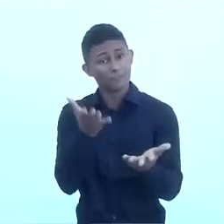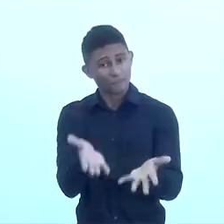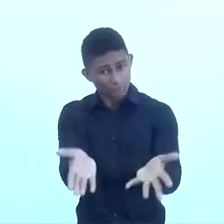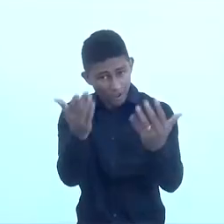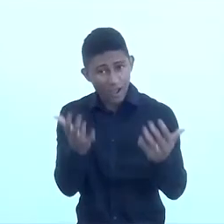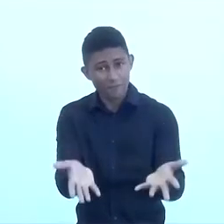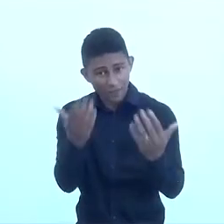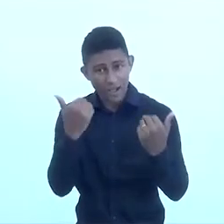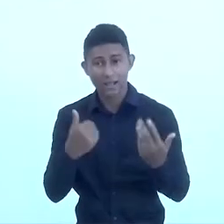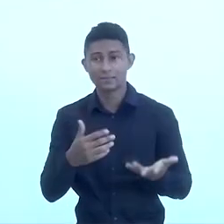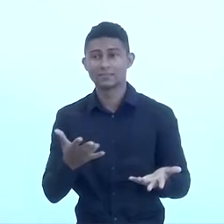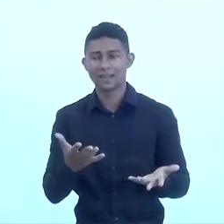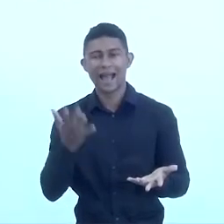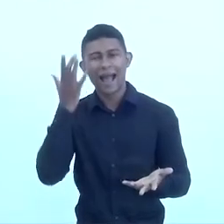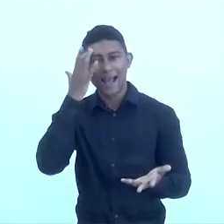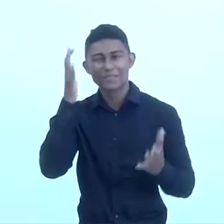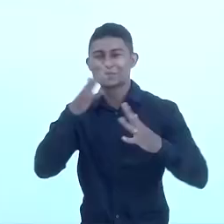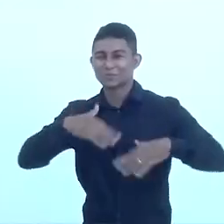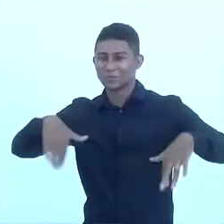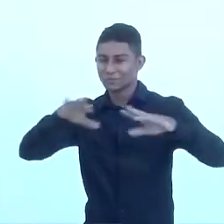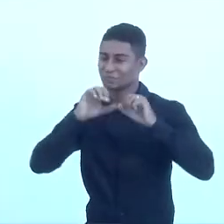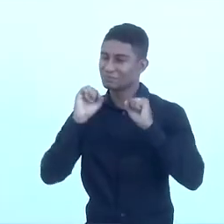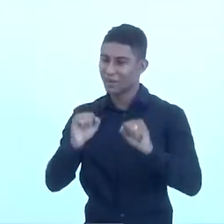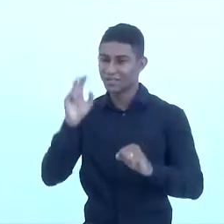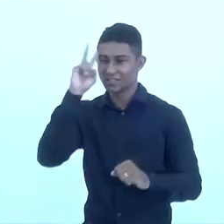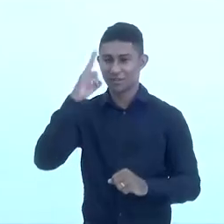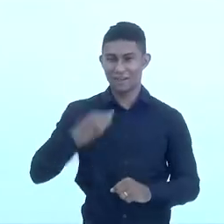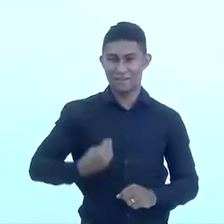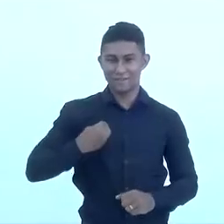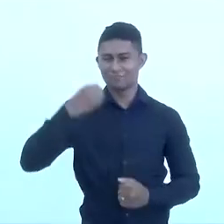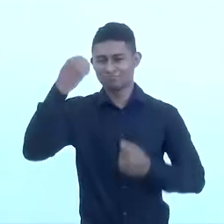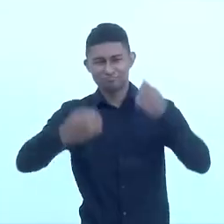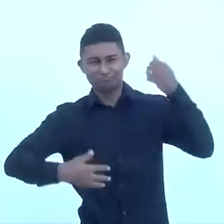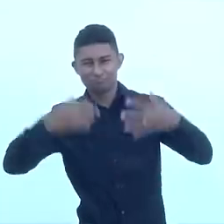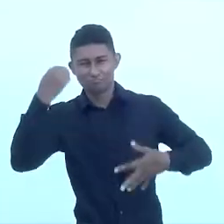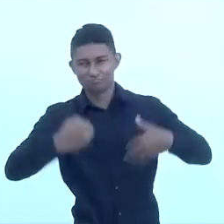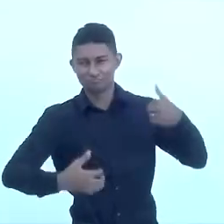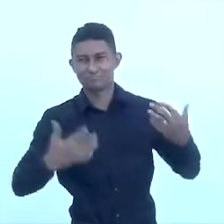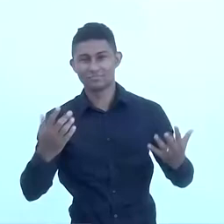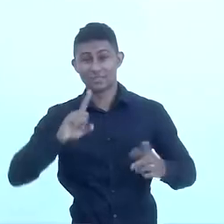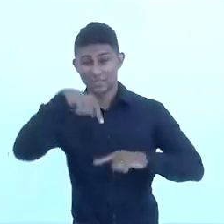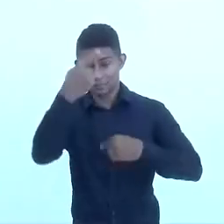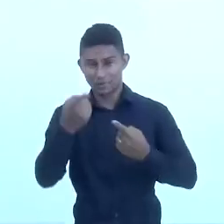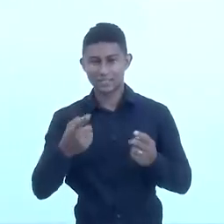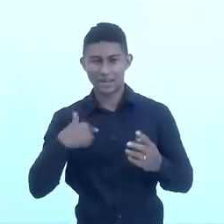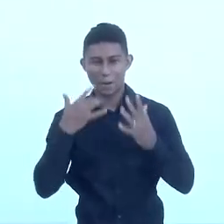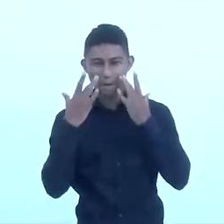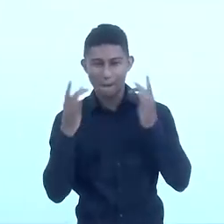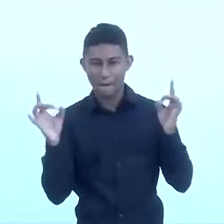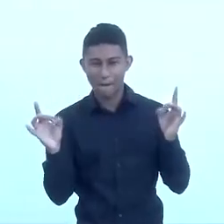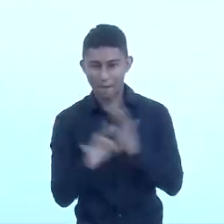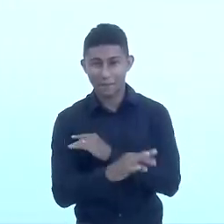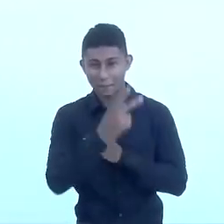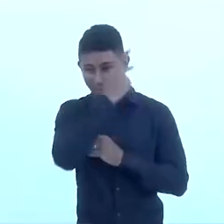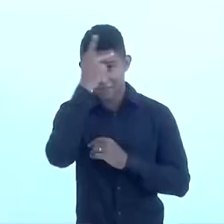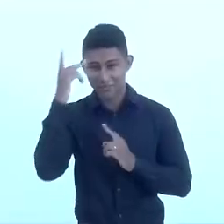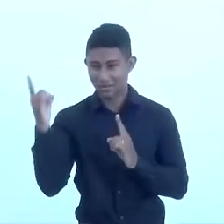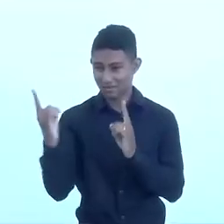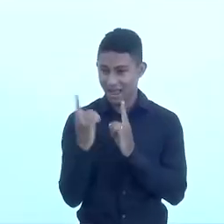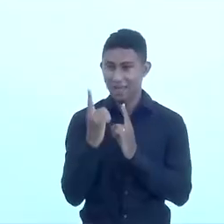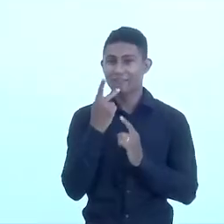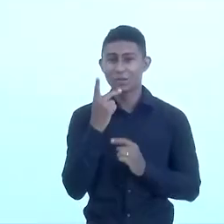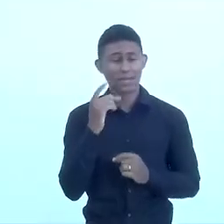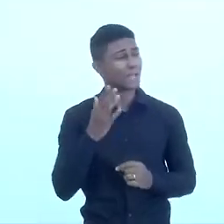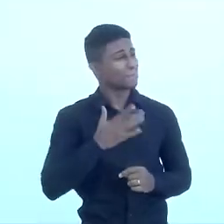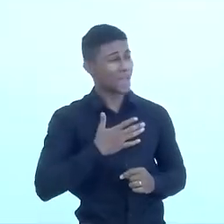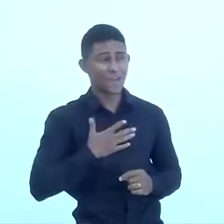Acho que todo mundo tem direito de contar a sua história pessoal, né? E com quando certeza. Acaba a peça, as pessoas vêm me contar. Olha, era igual a minha